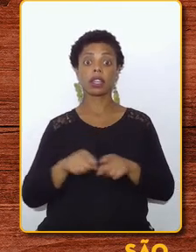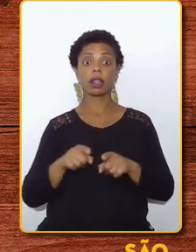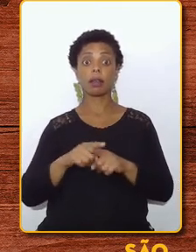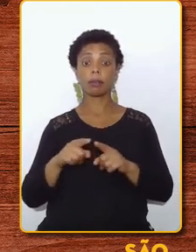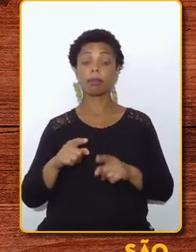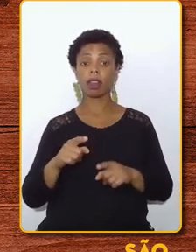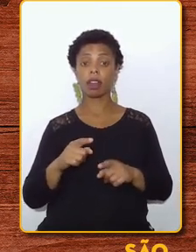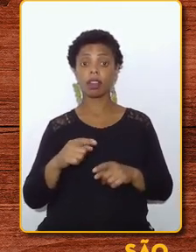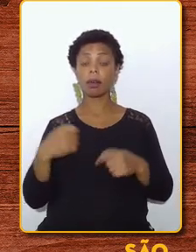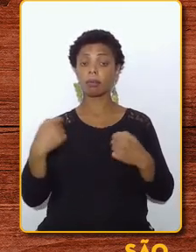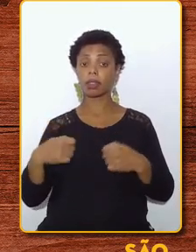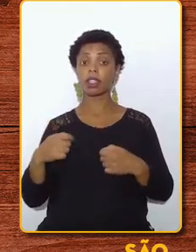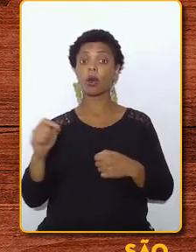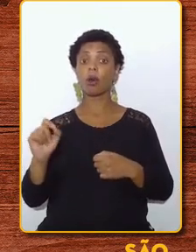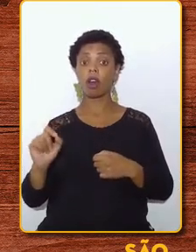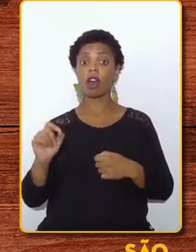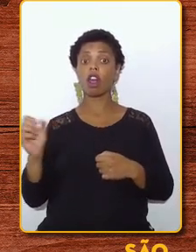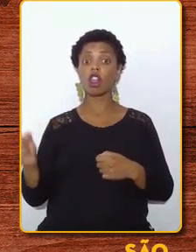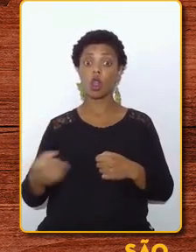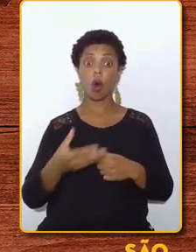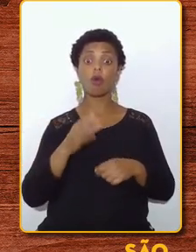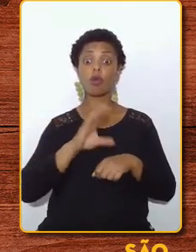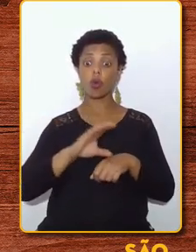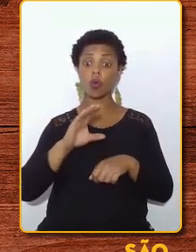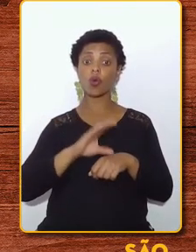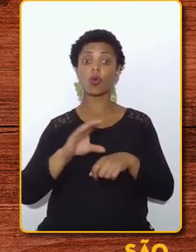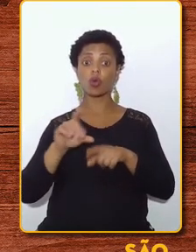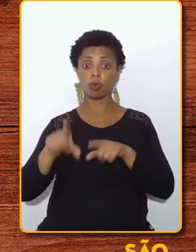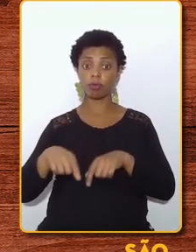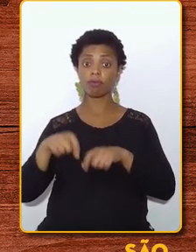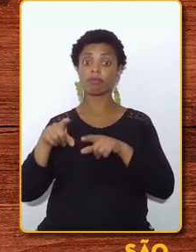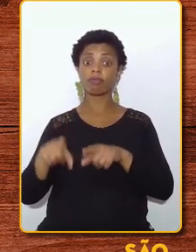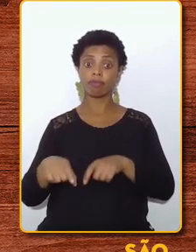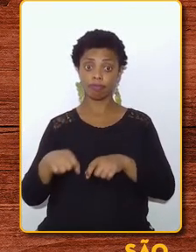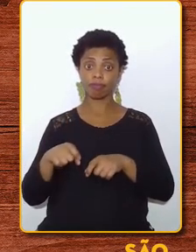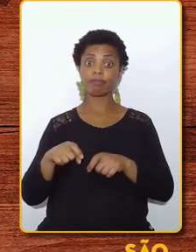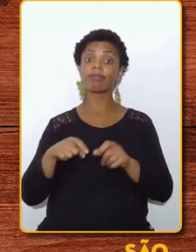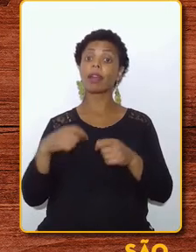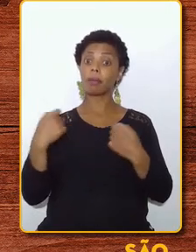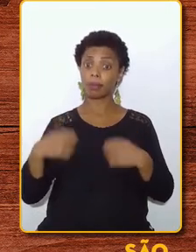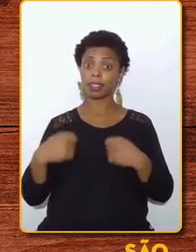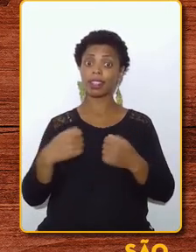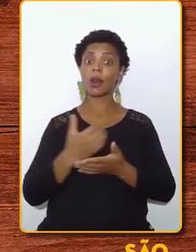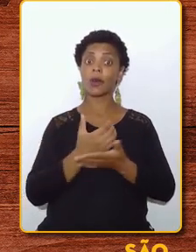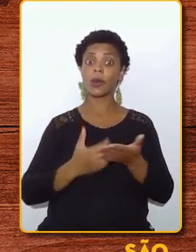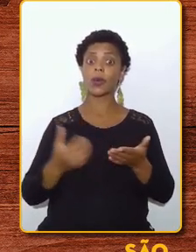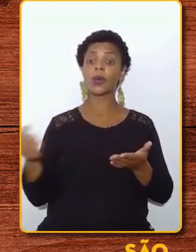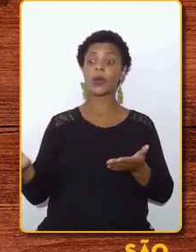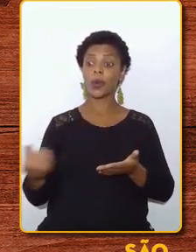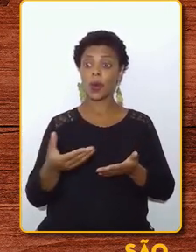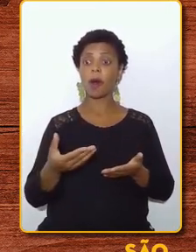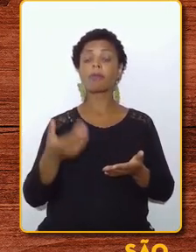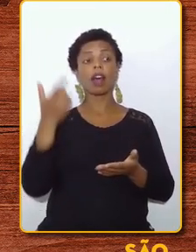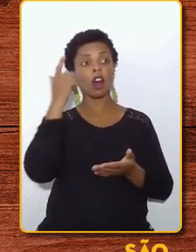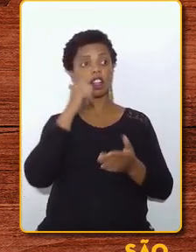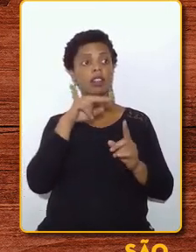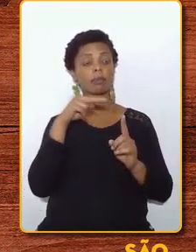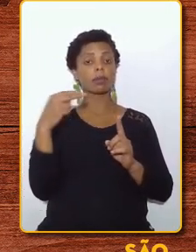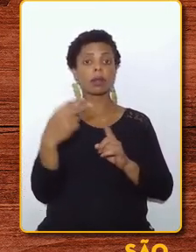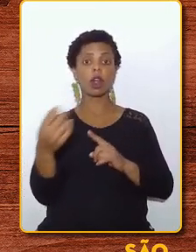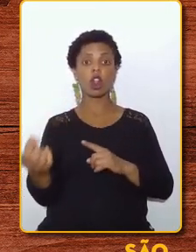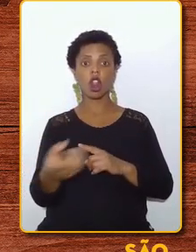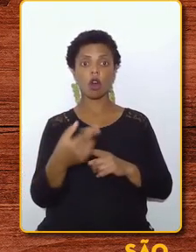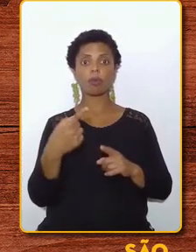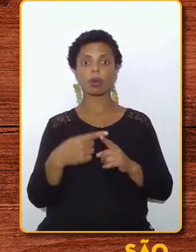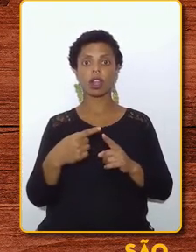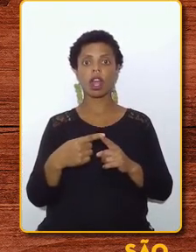novos cursos de agronomia, um novo currículo para formar uma nova perspectiva. Os agrônomos que saem da Esalq, com toda a